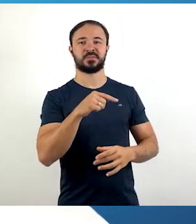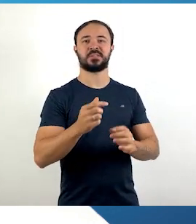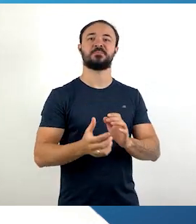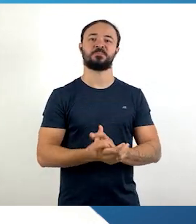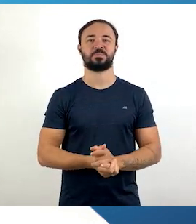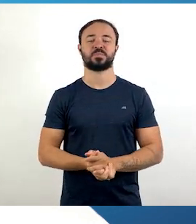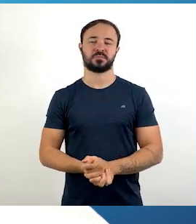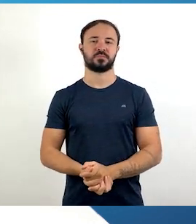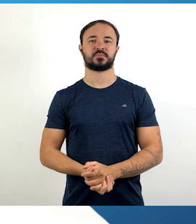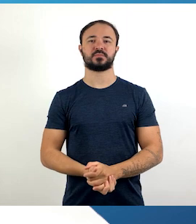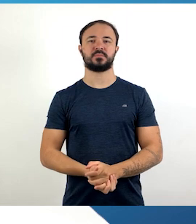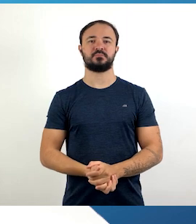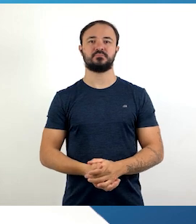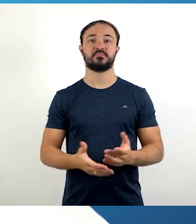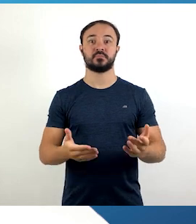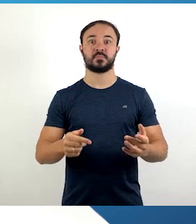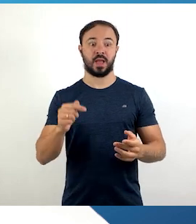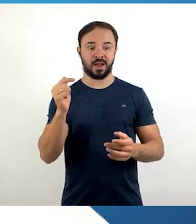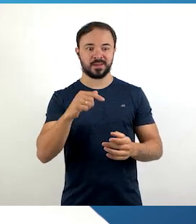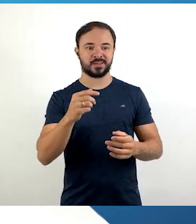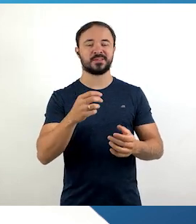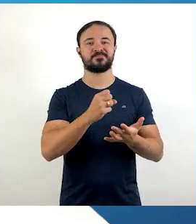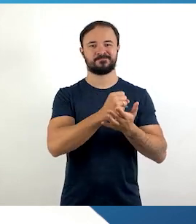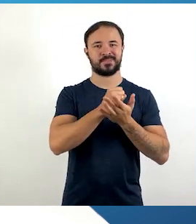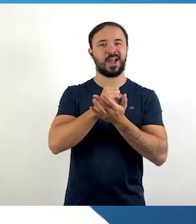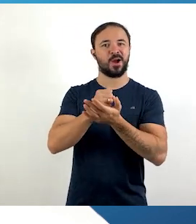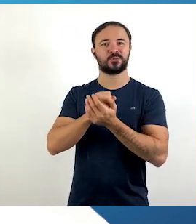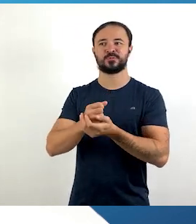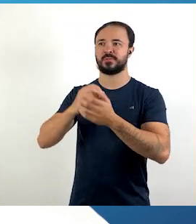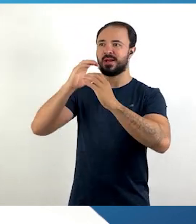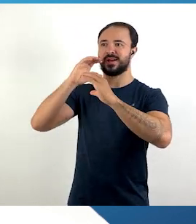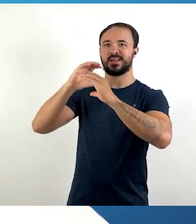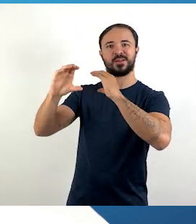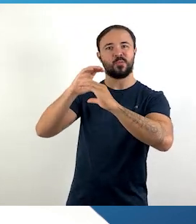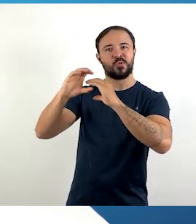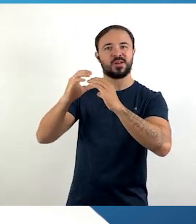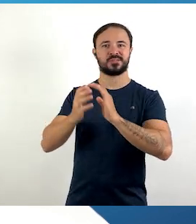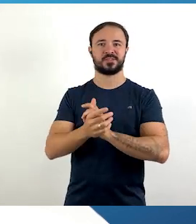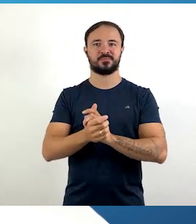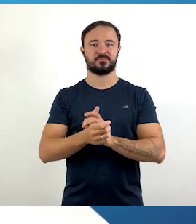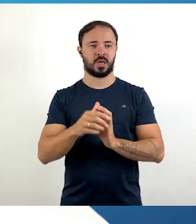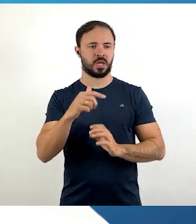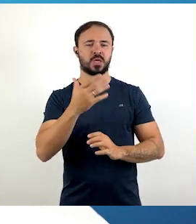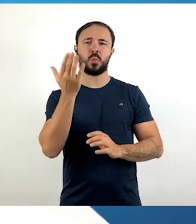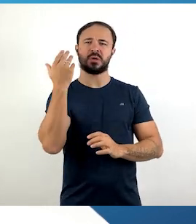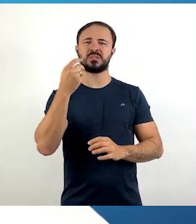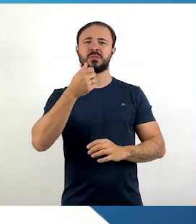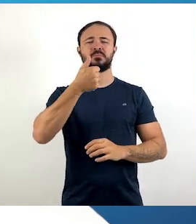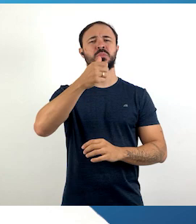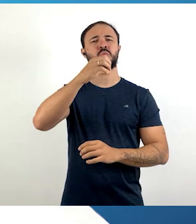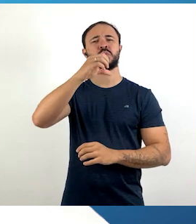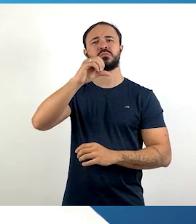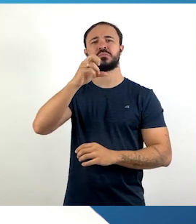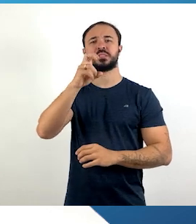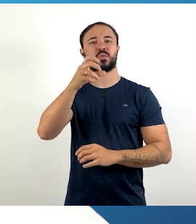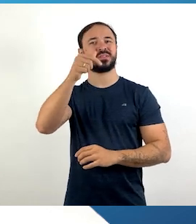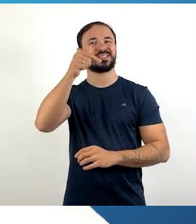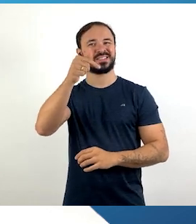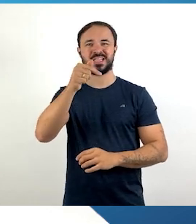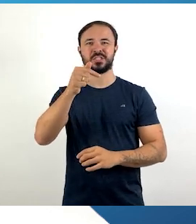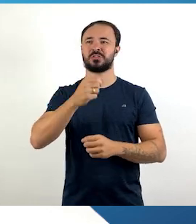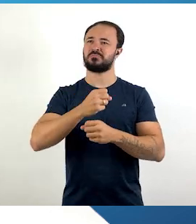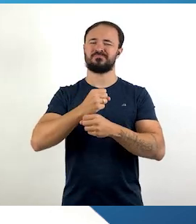com essa estrutura então que a comunicação foi revolucionada, lembrando que o primeiro satélite foi lançado em 1957, o